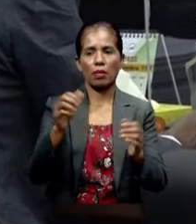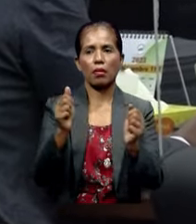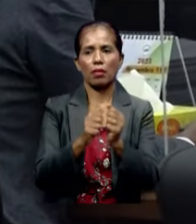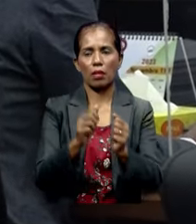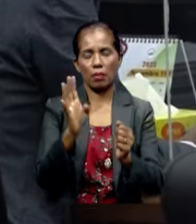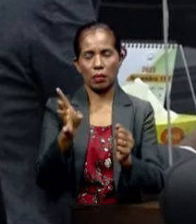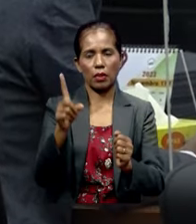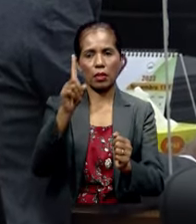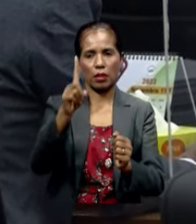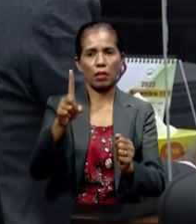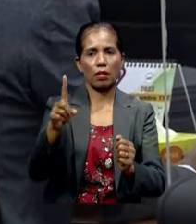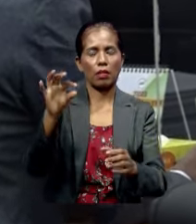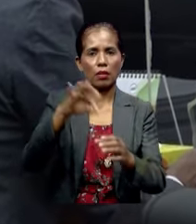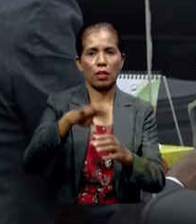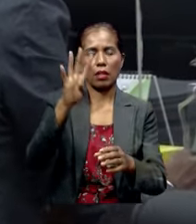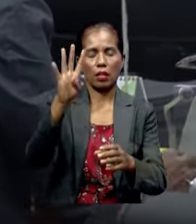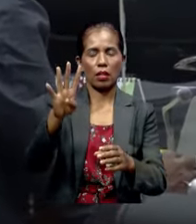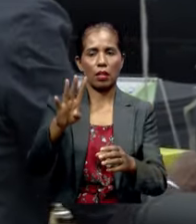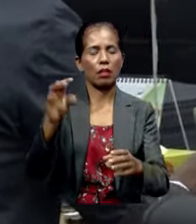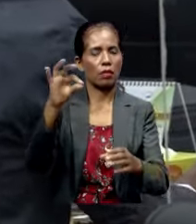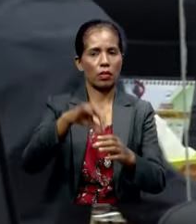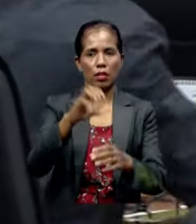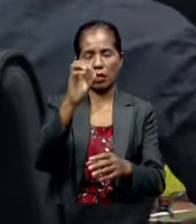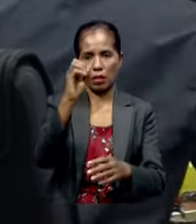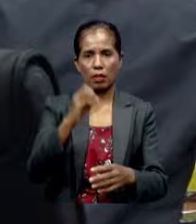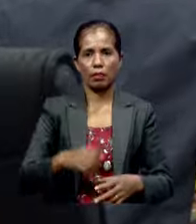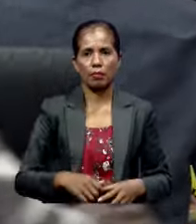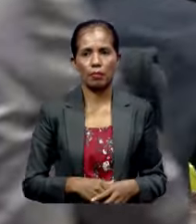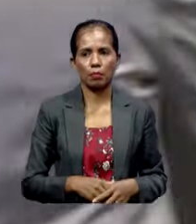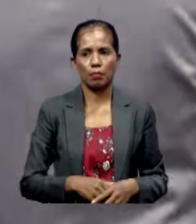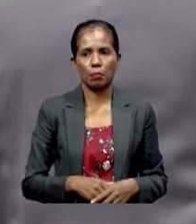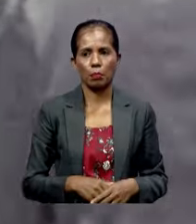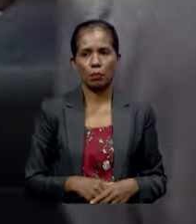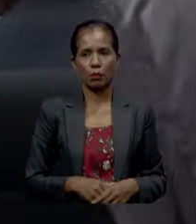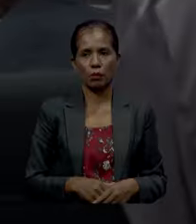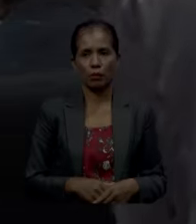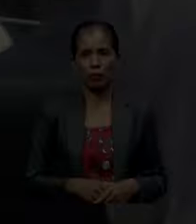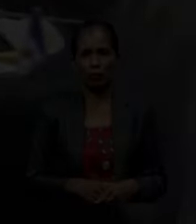nu resingida, abstensaun hat no kontra zero. Luciano Amaral, Zemi dos Santos, GMN.